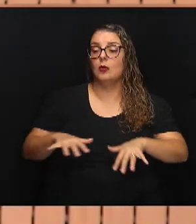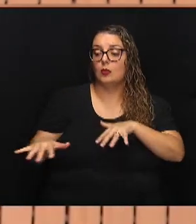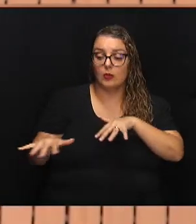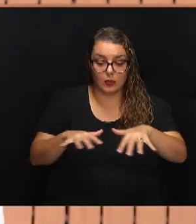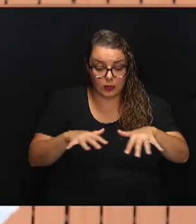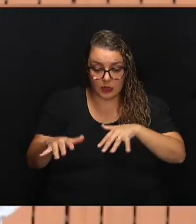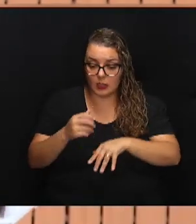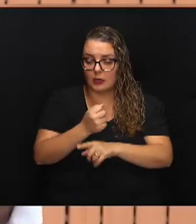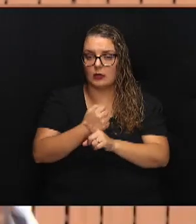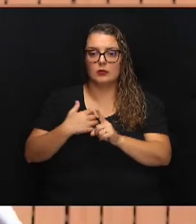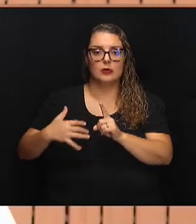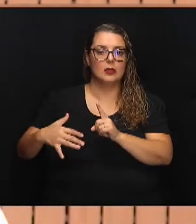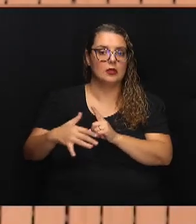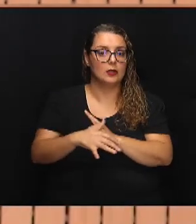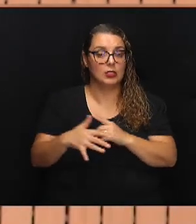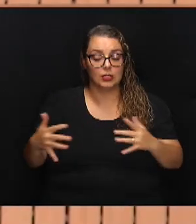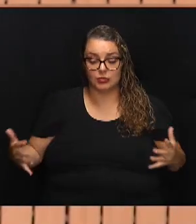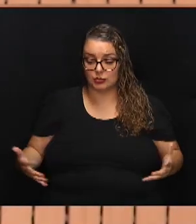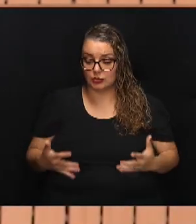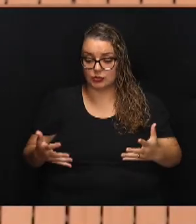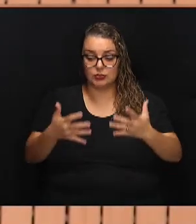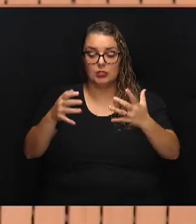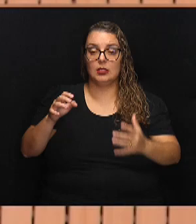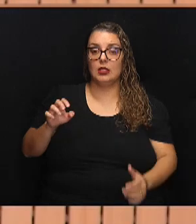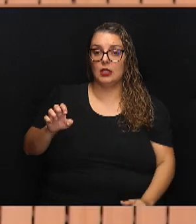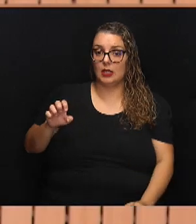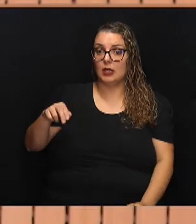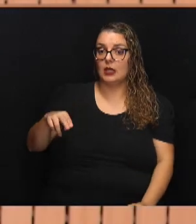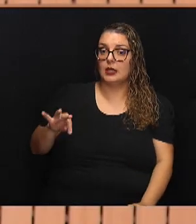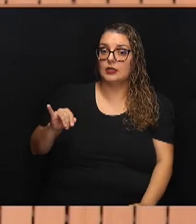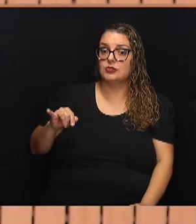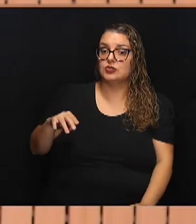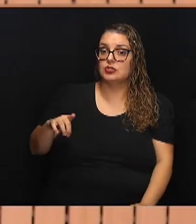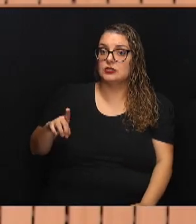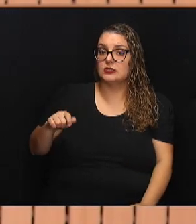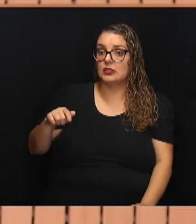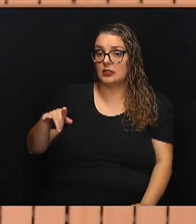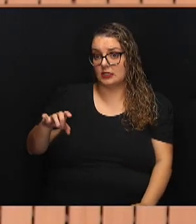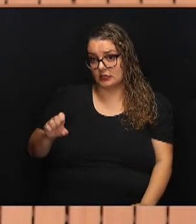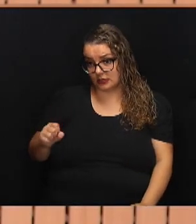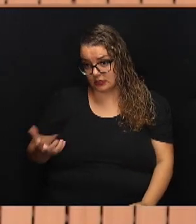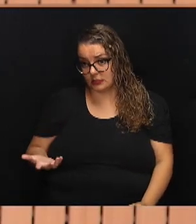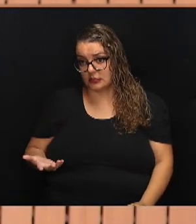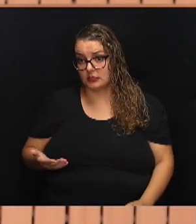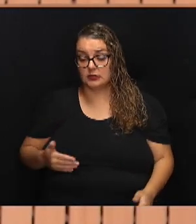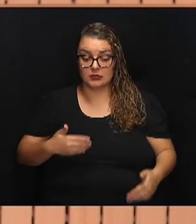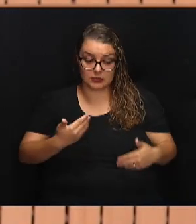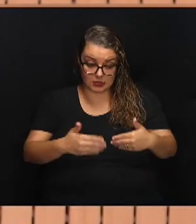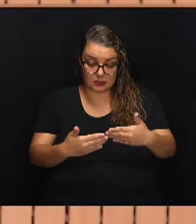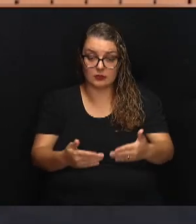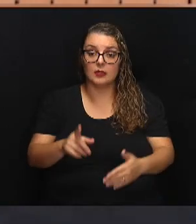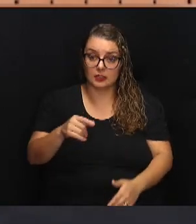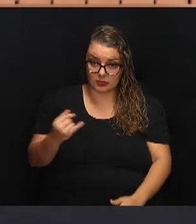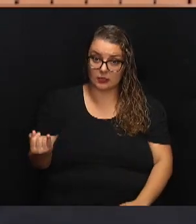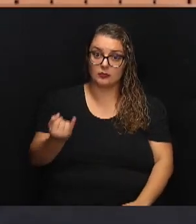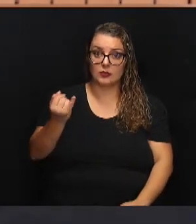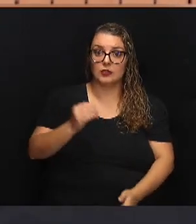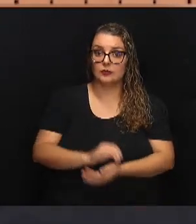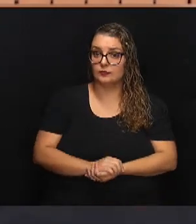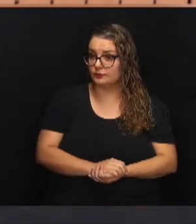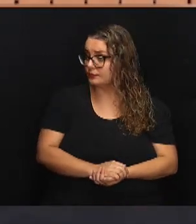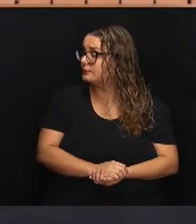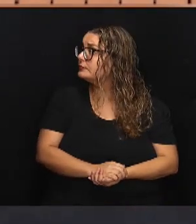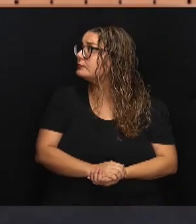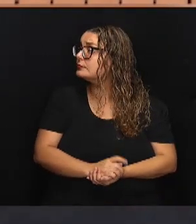sociedade, engajar as entidades, né, da cidade nesse processo, é fundamental. Nós temos um